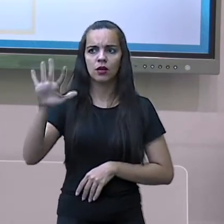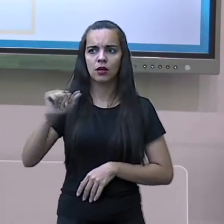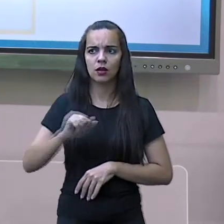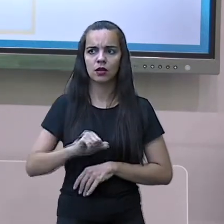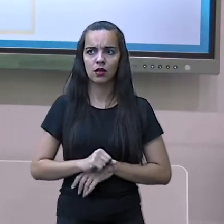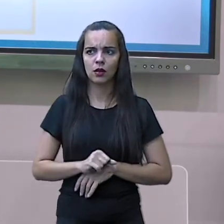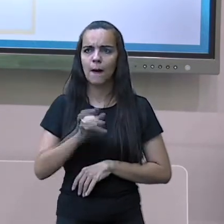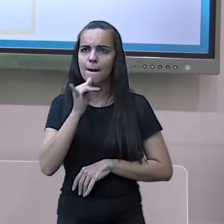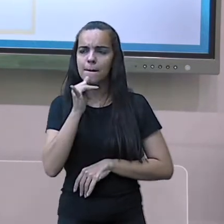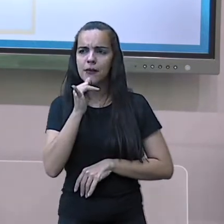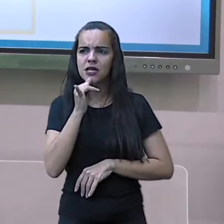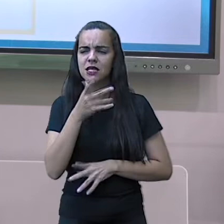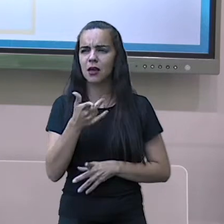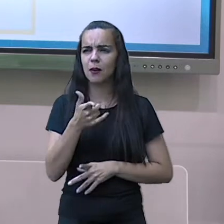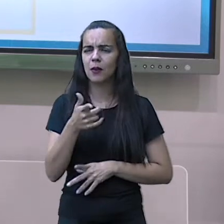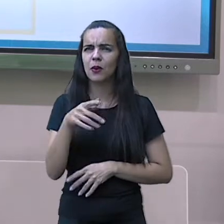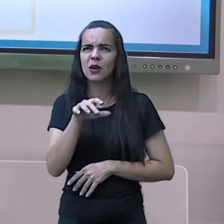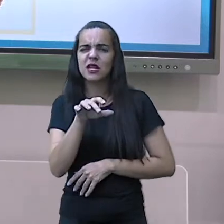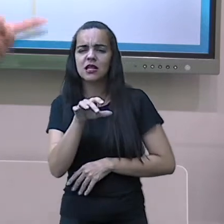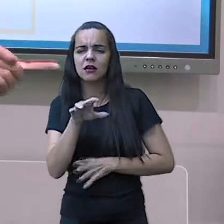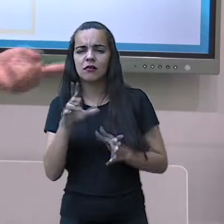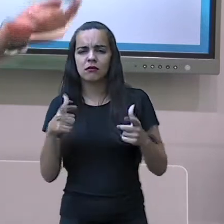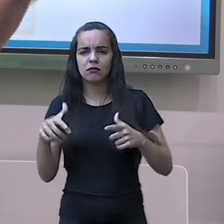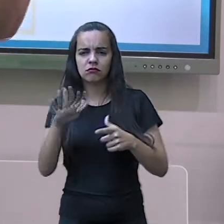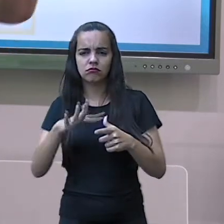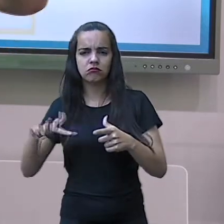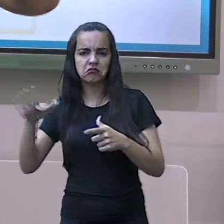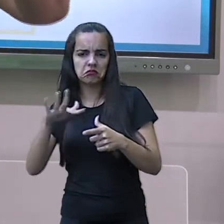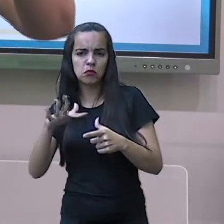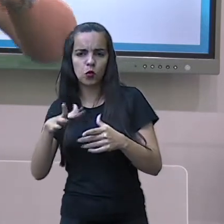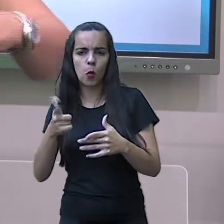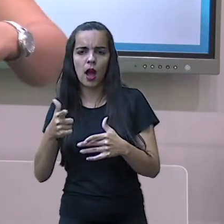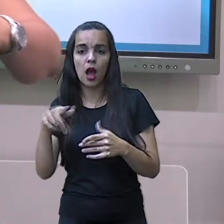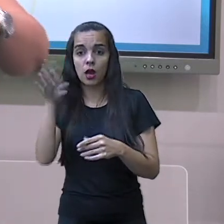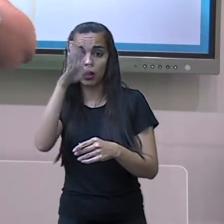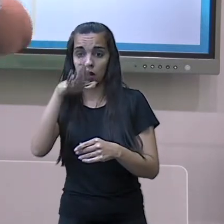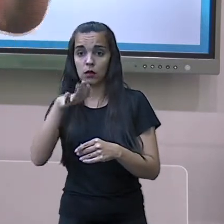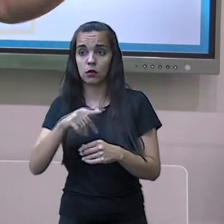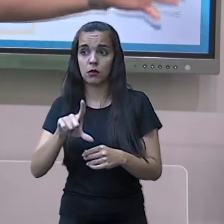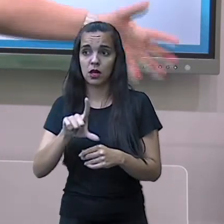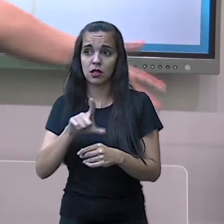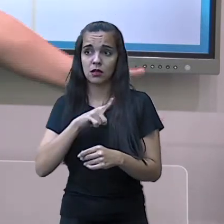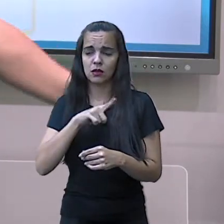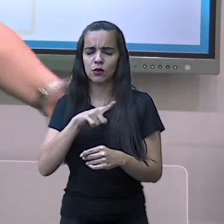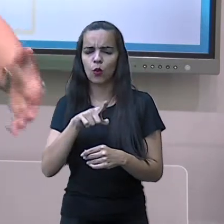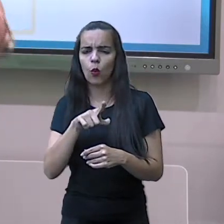semiárido brasileiro. Por quê? É o clima interferindo